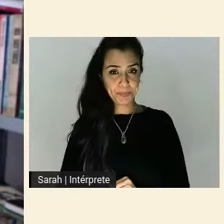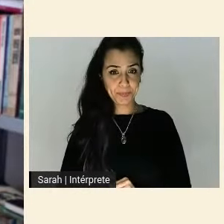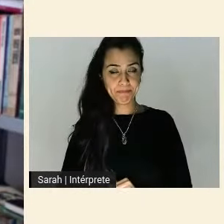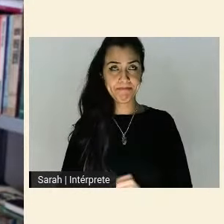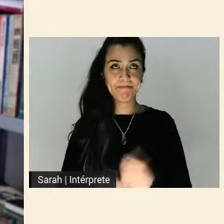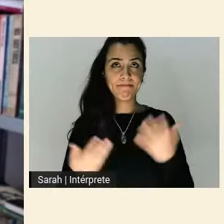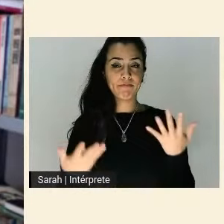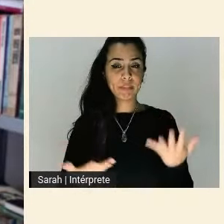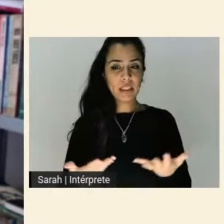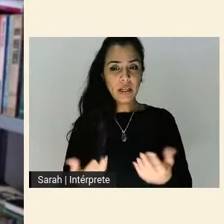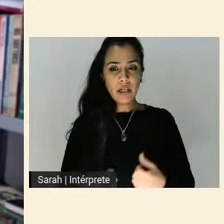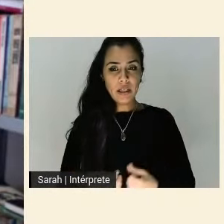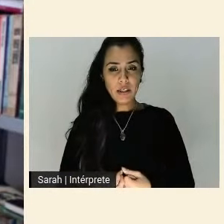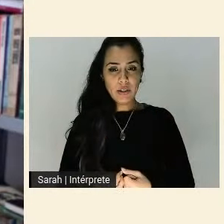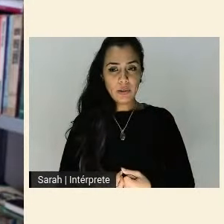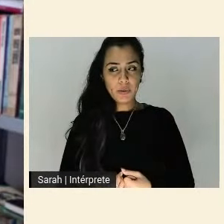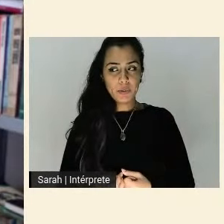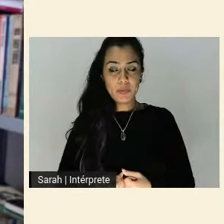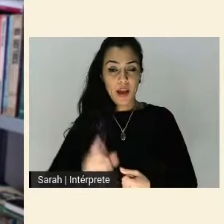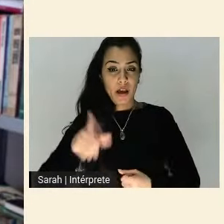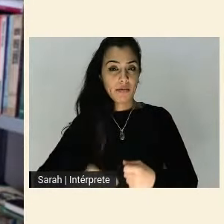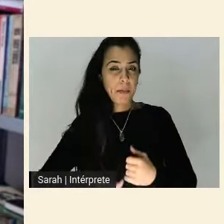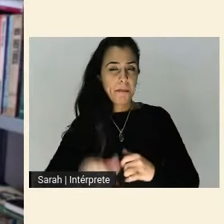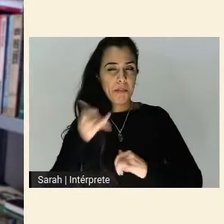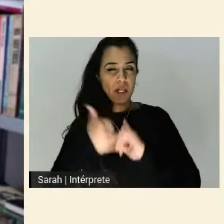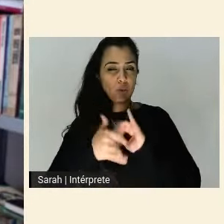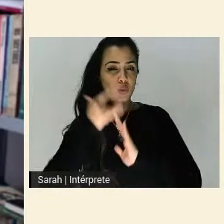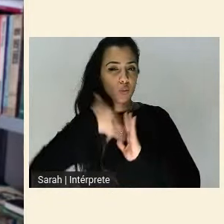vamos dizer assim, não é? O documento